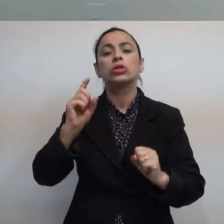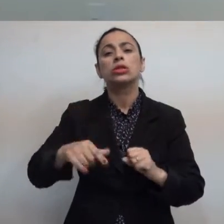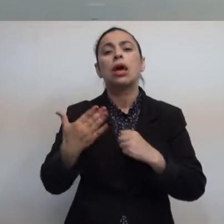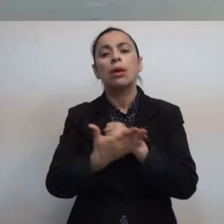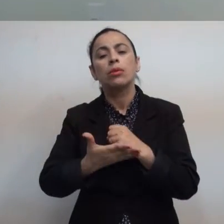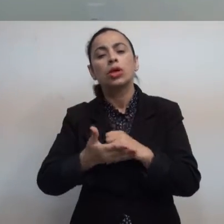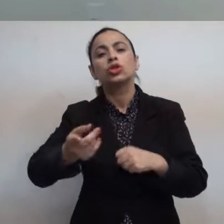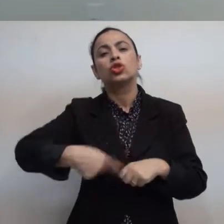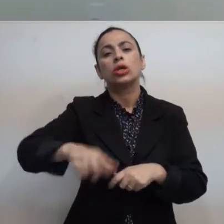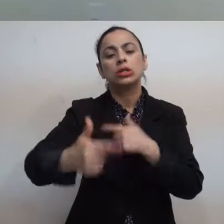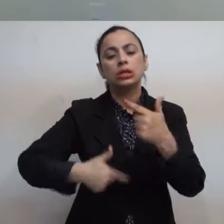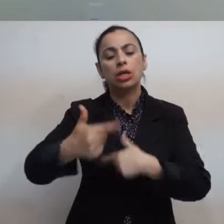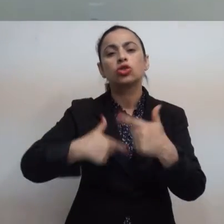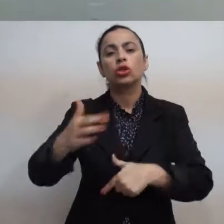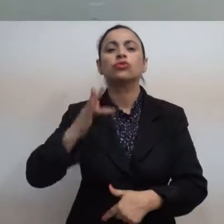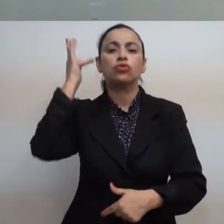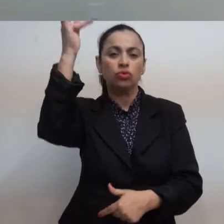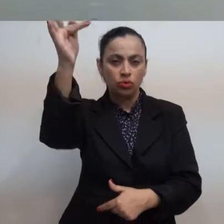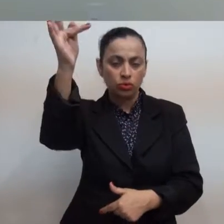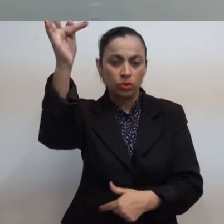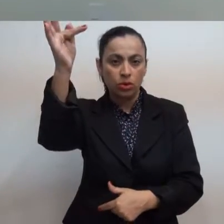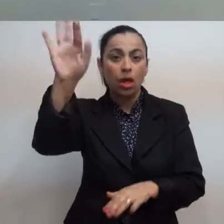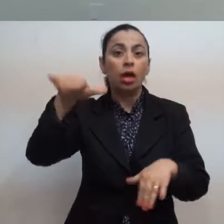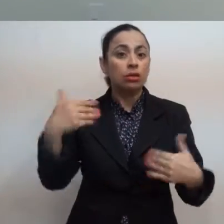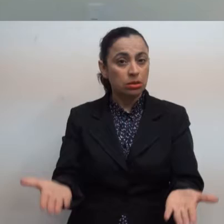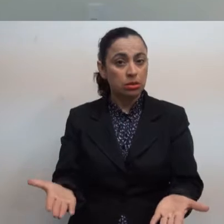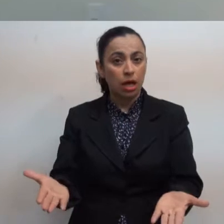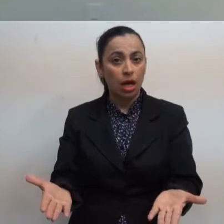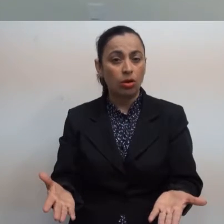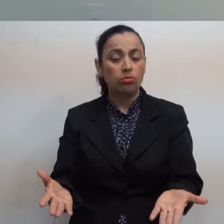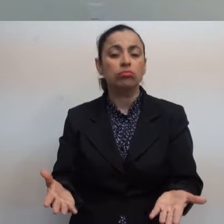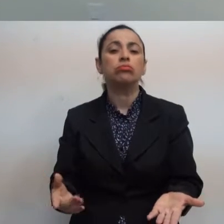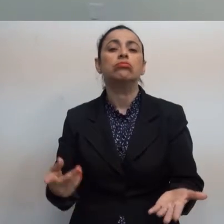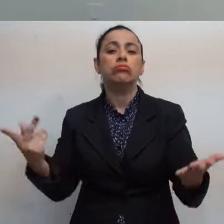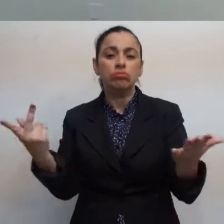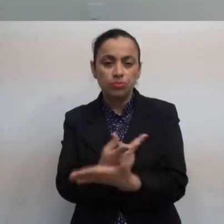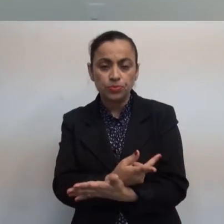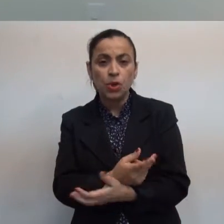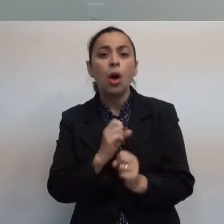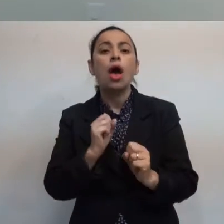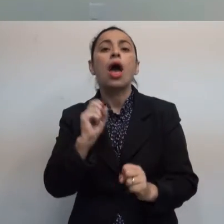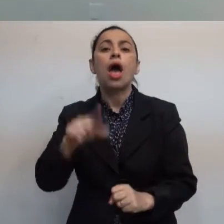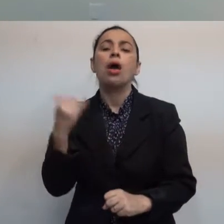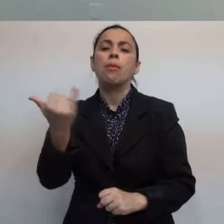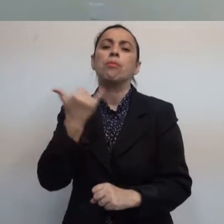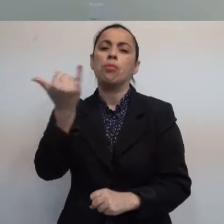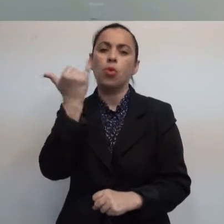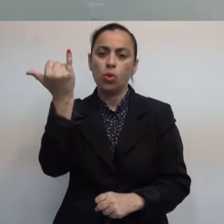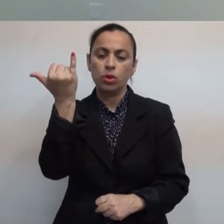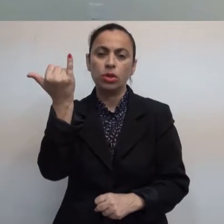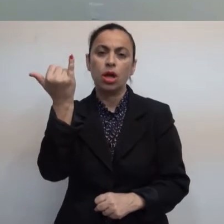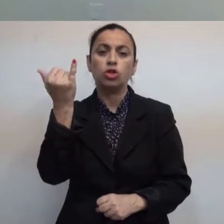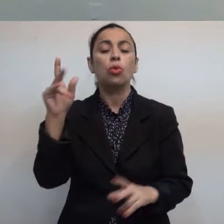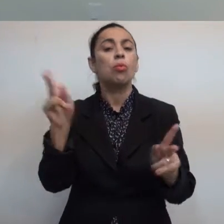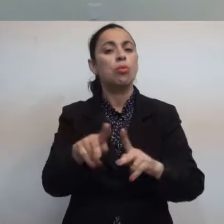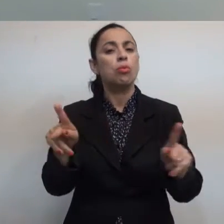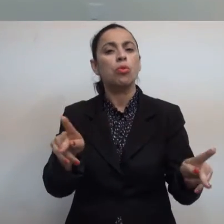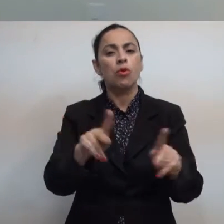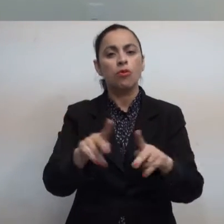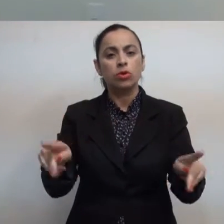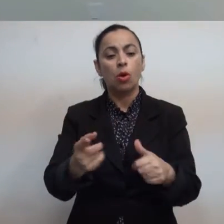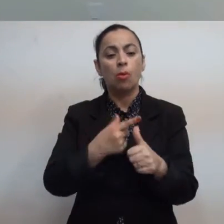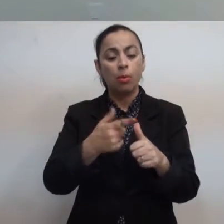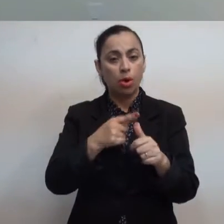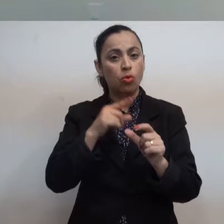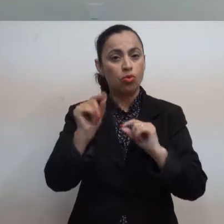podem ser os alicerces para as nossas ações futuras. Então, com isso, é bastante importante,